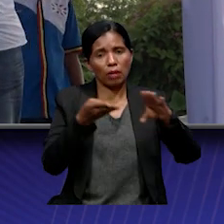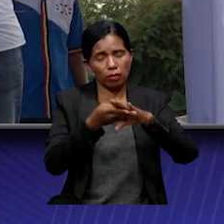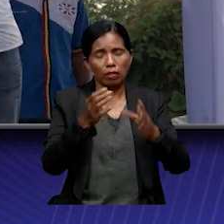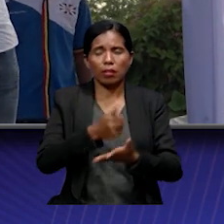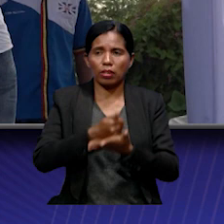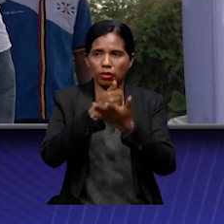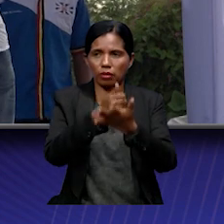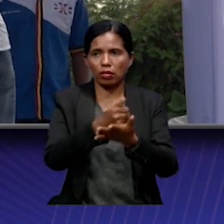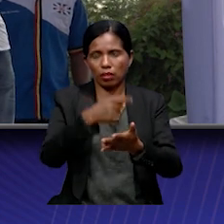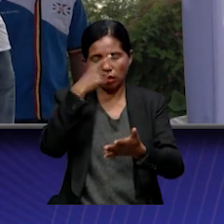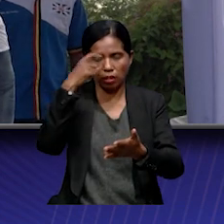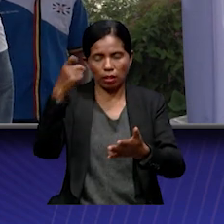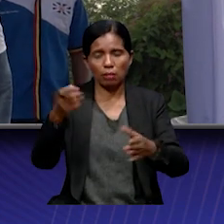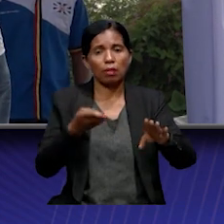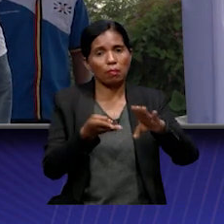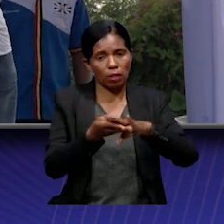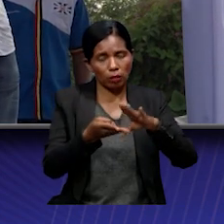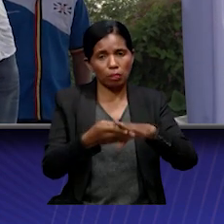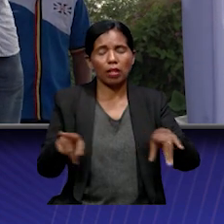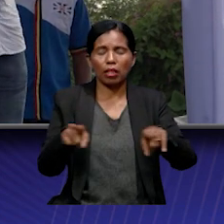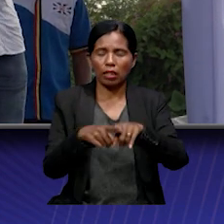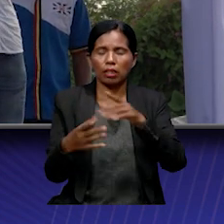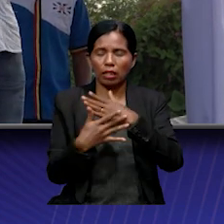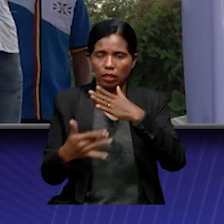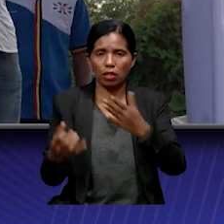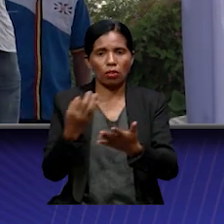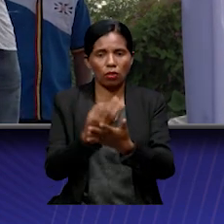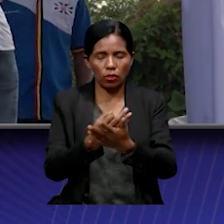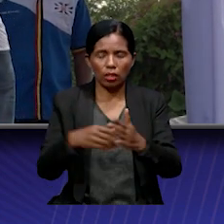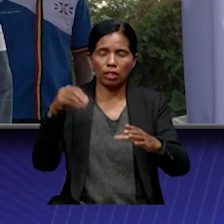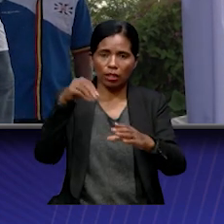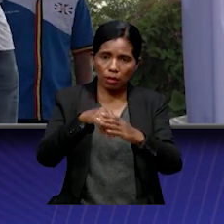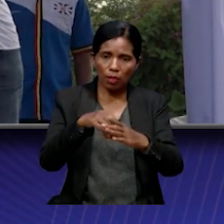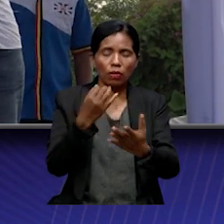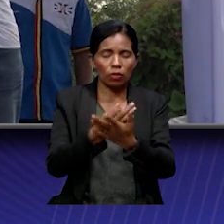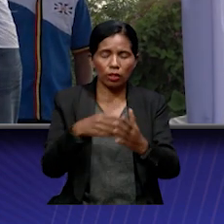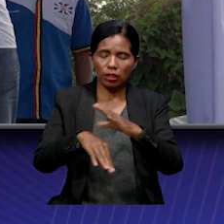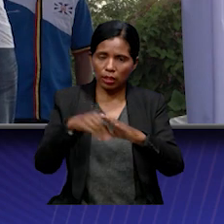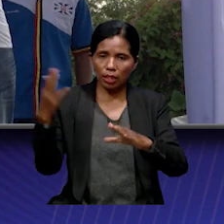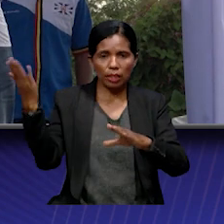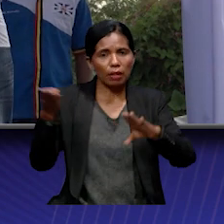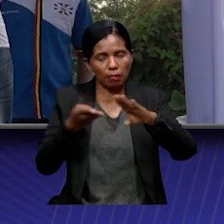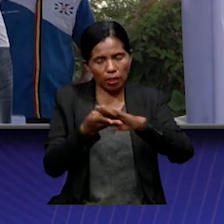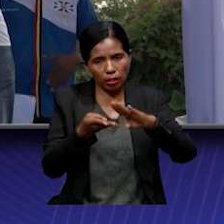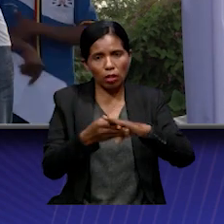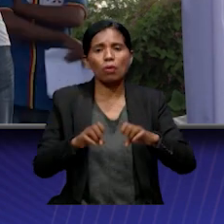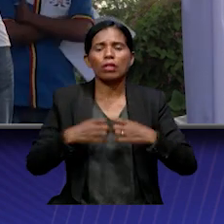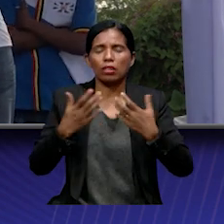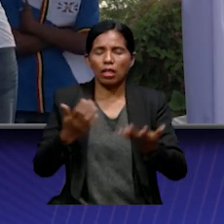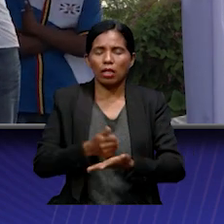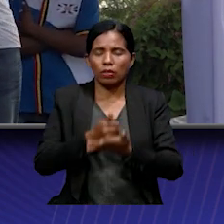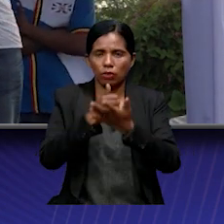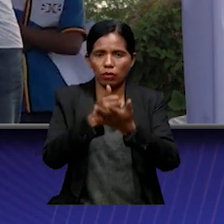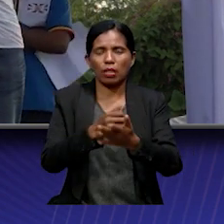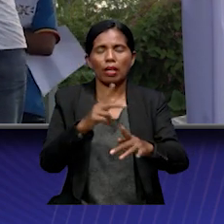banco ne maka rana ekonomia o santama o sansai e banco antau nia tenga halo para o isa dudu para ema fila lima